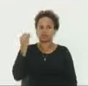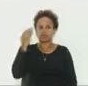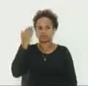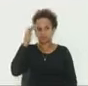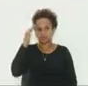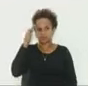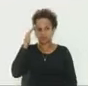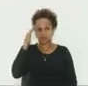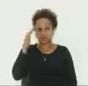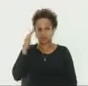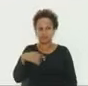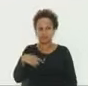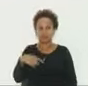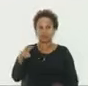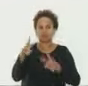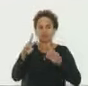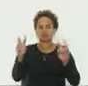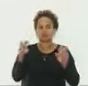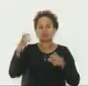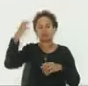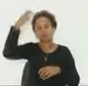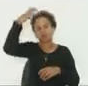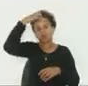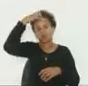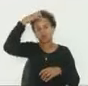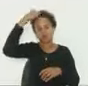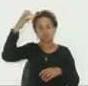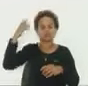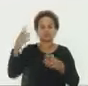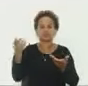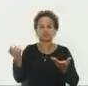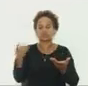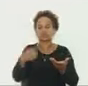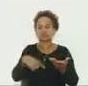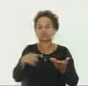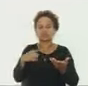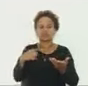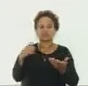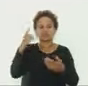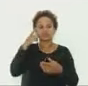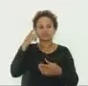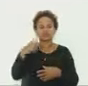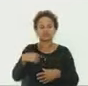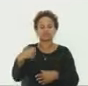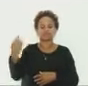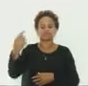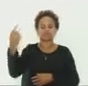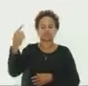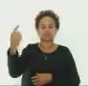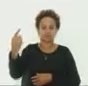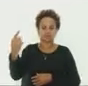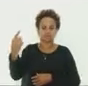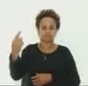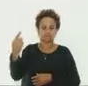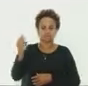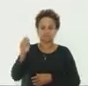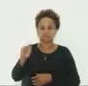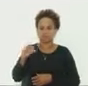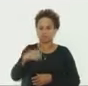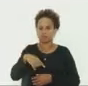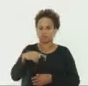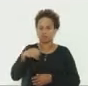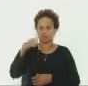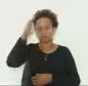Sobre a culpa que chega ao começarmos a nos priorizar. Quando a gente começa a aprender a